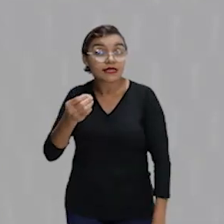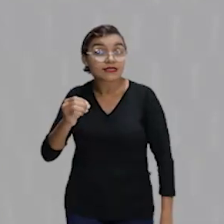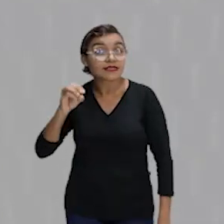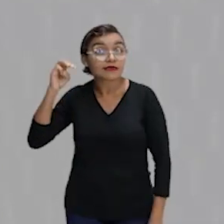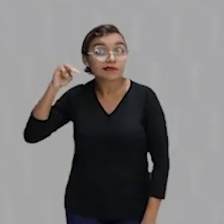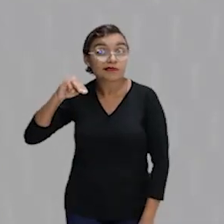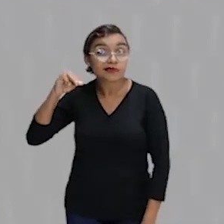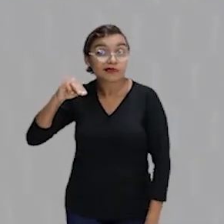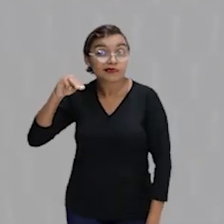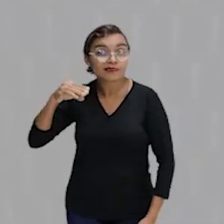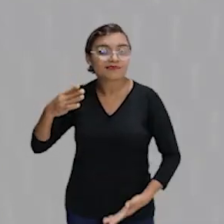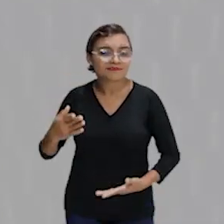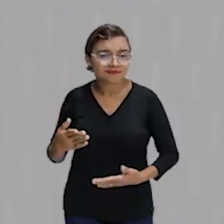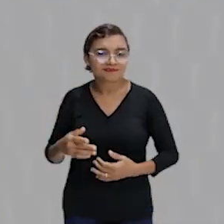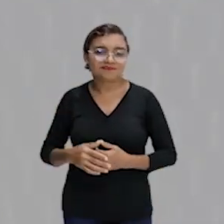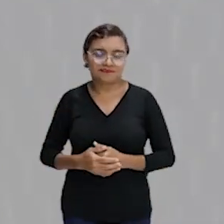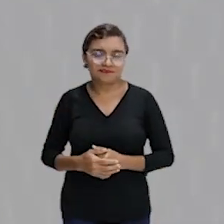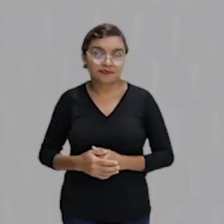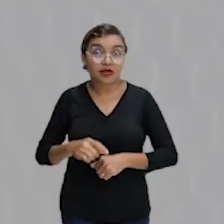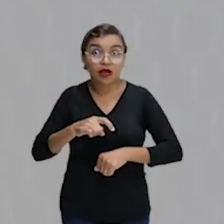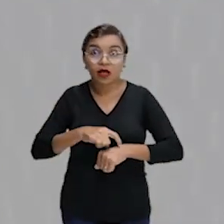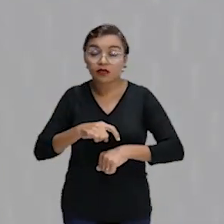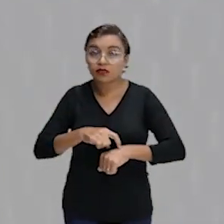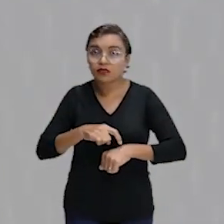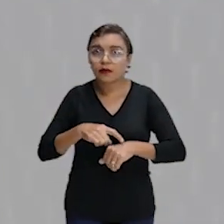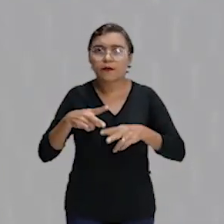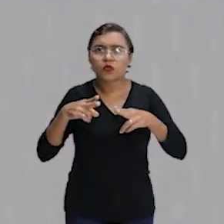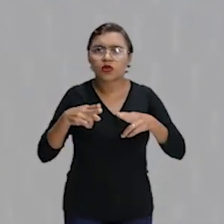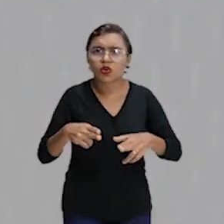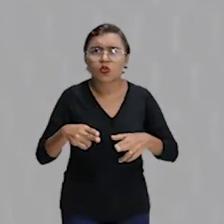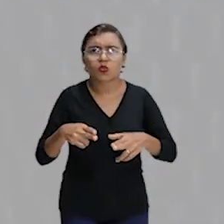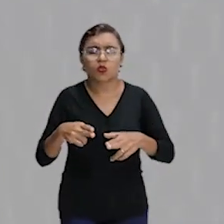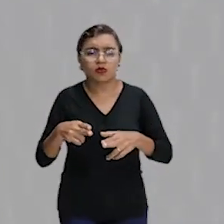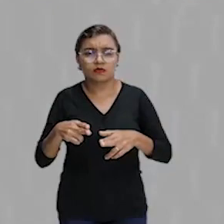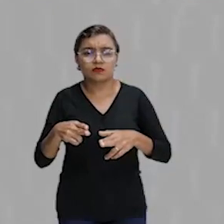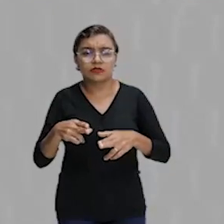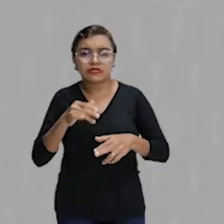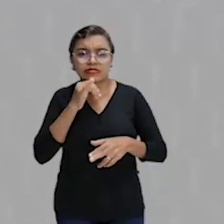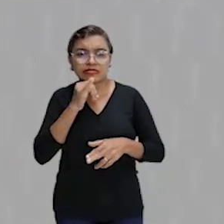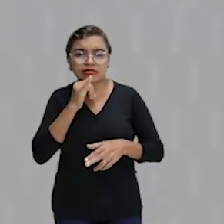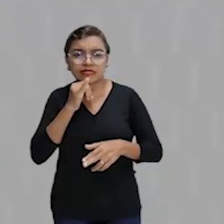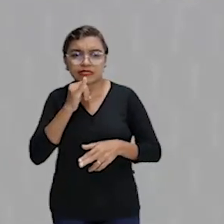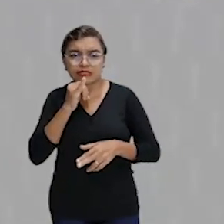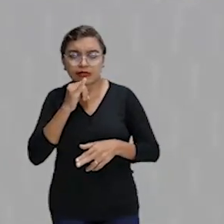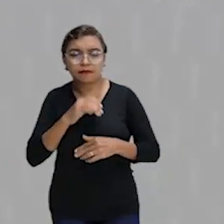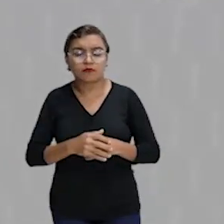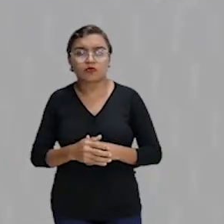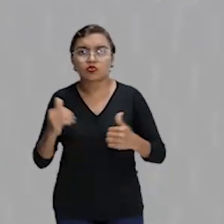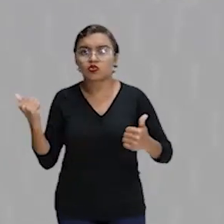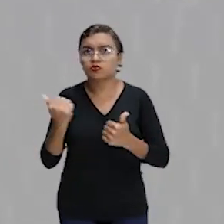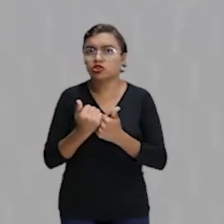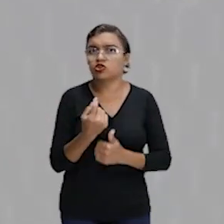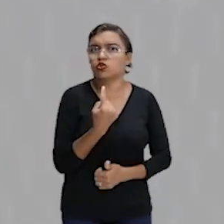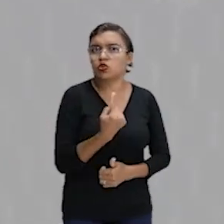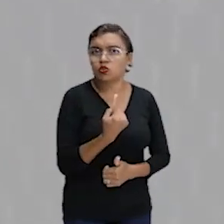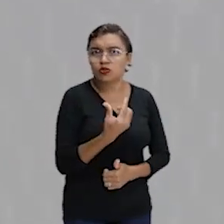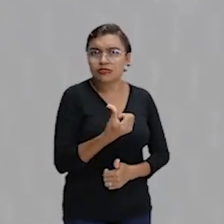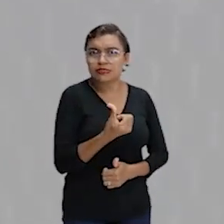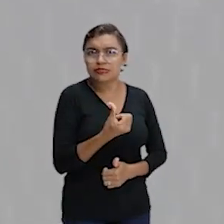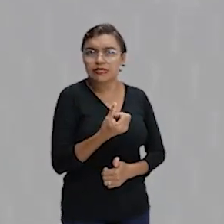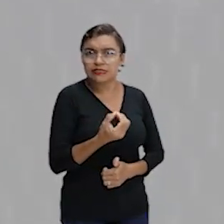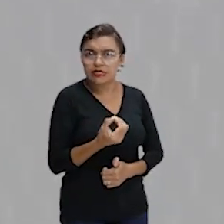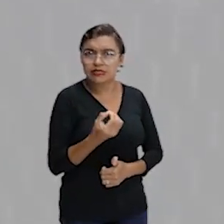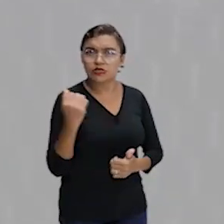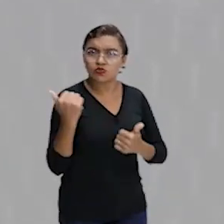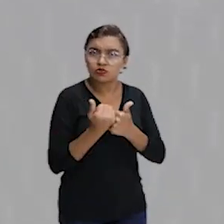Os tempos na mesma unidade de medida. Eu não posso colocar aqui no lugar desses 60 o 1. Porque aí eu vou usar valores em